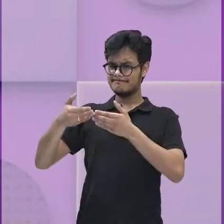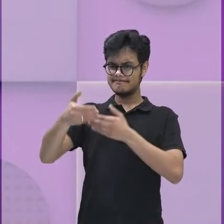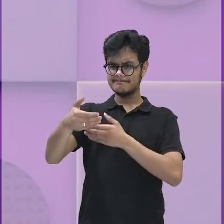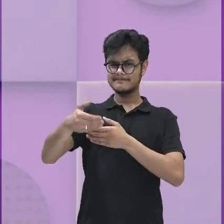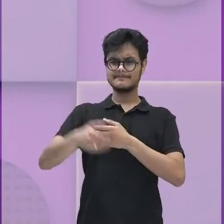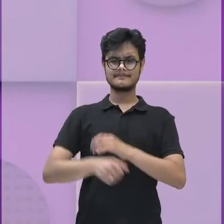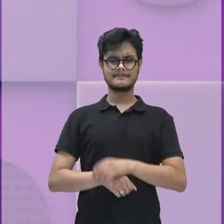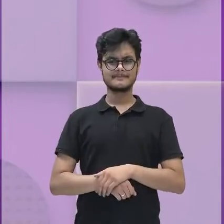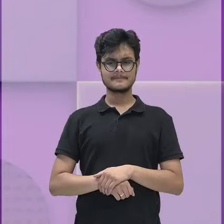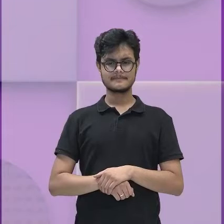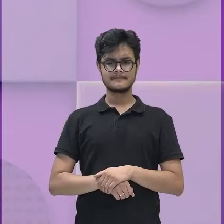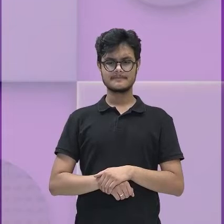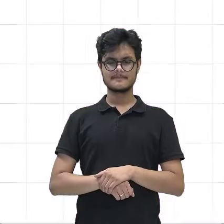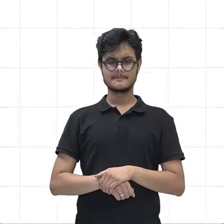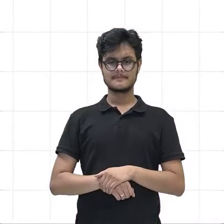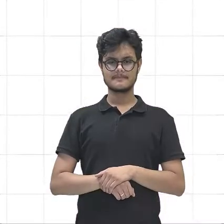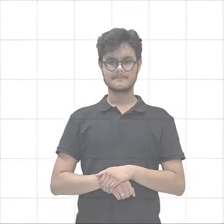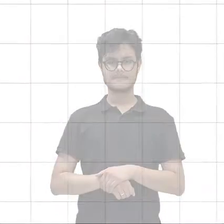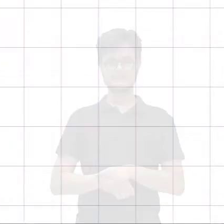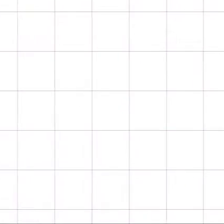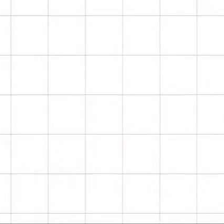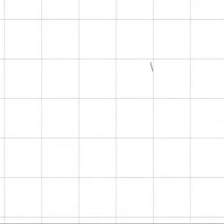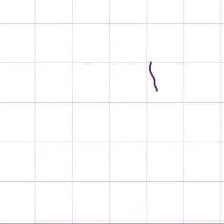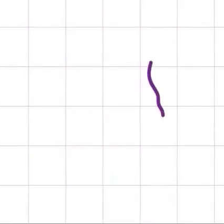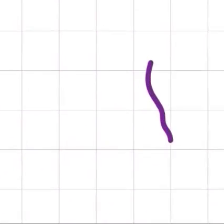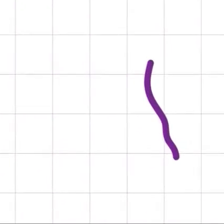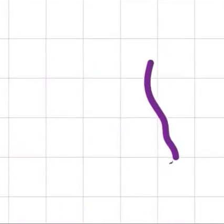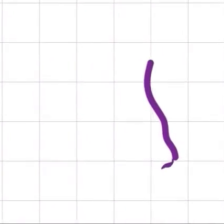e vamos para a aula.